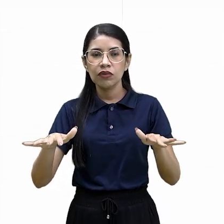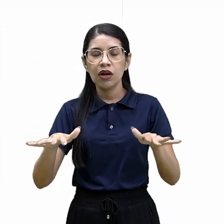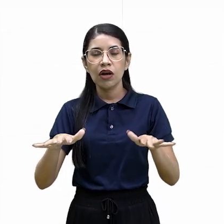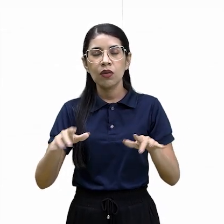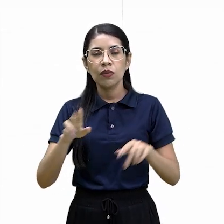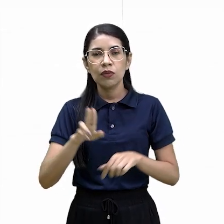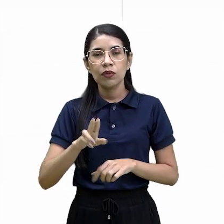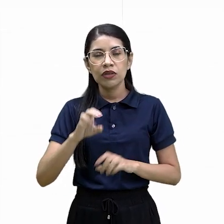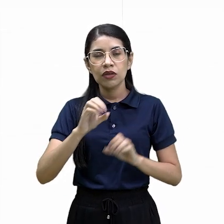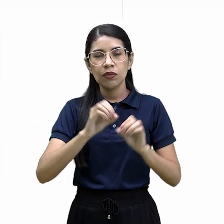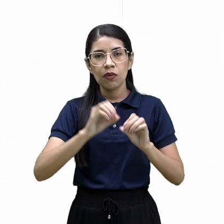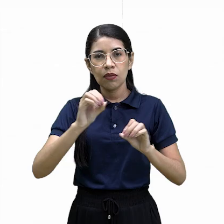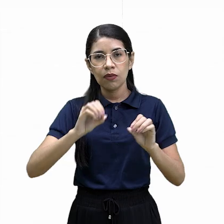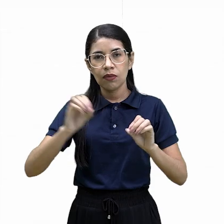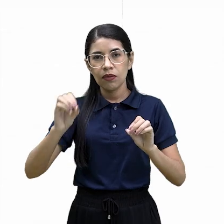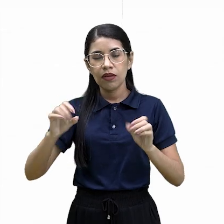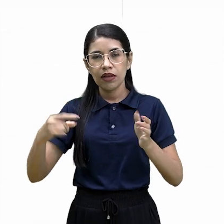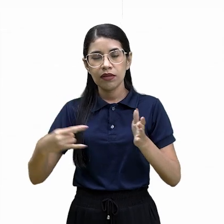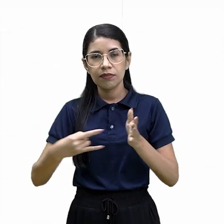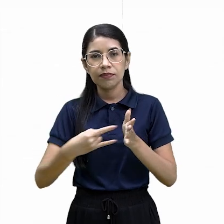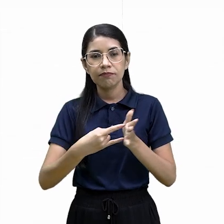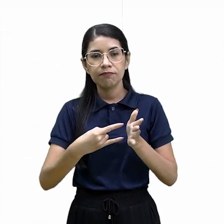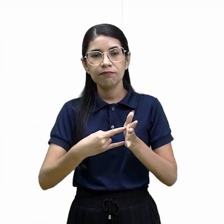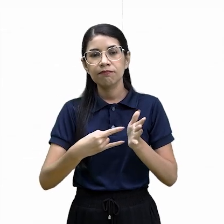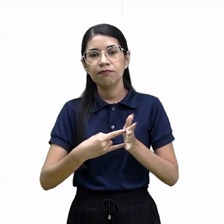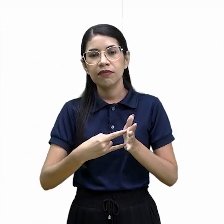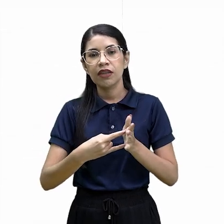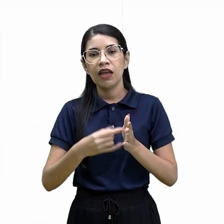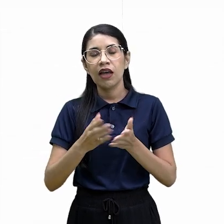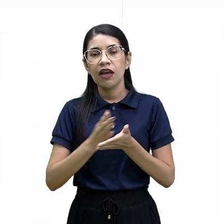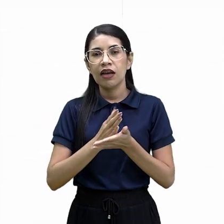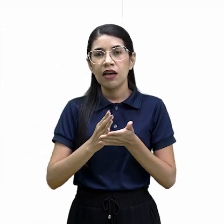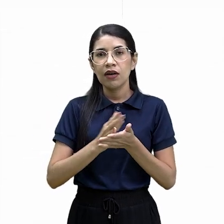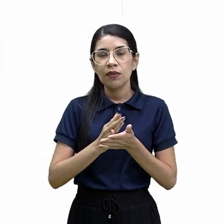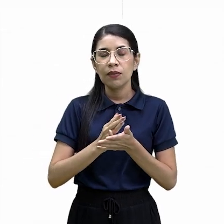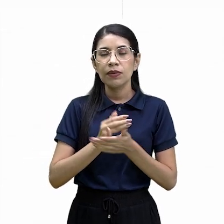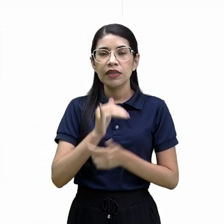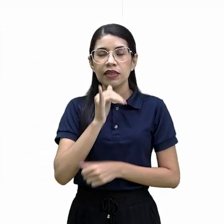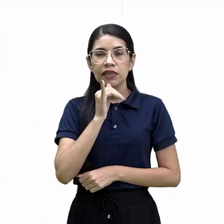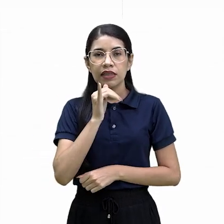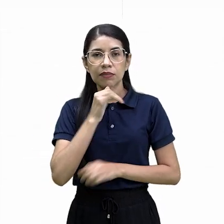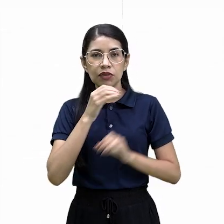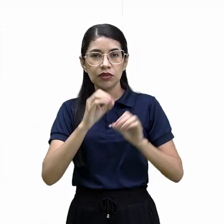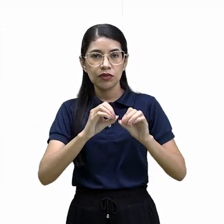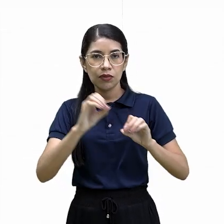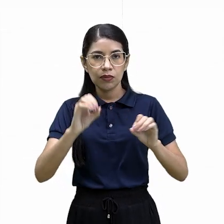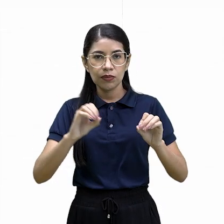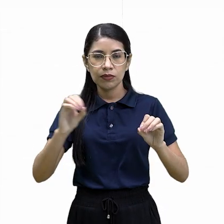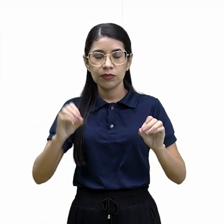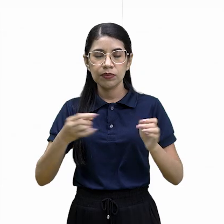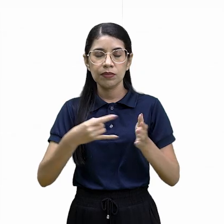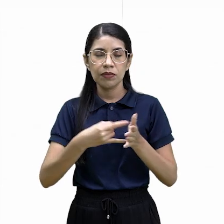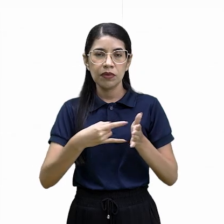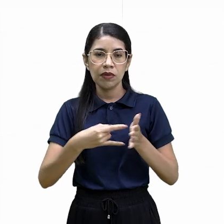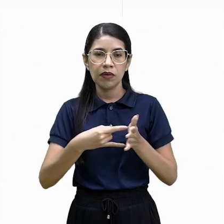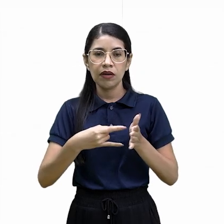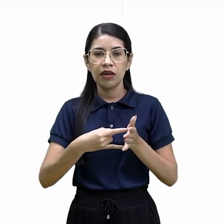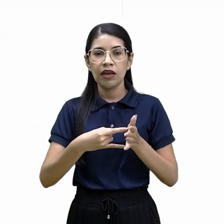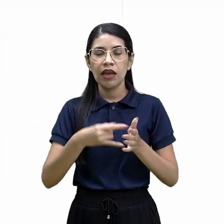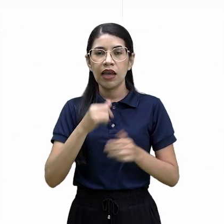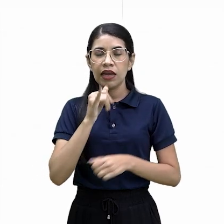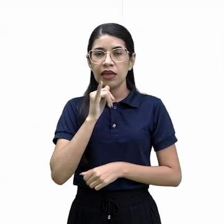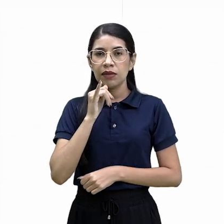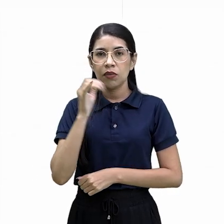ondas eletromagnéticas. Aí temos alguns exemplos de ondas eletromagnéticas. As ondas